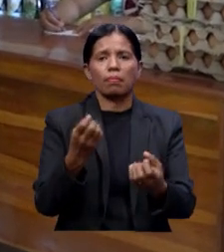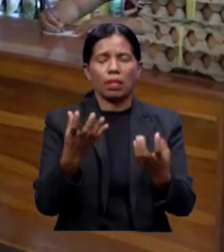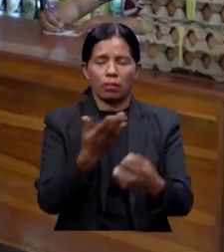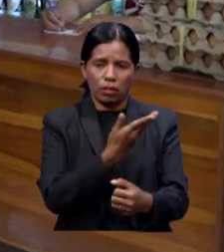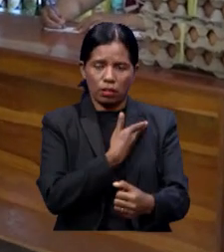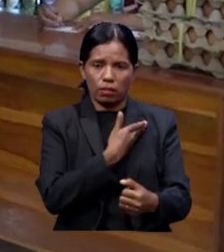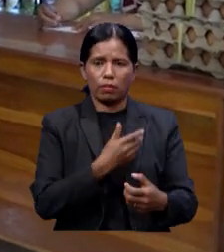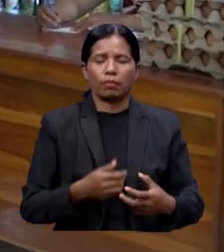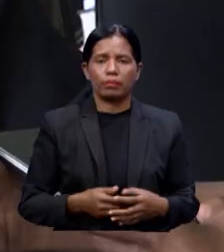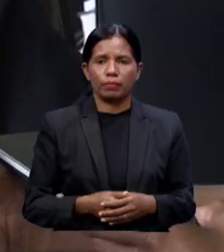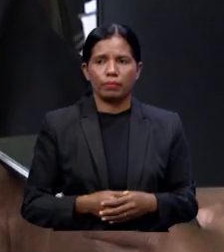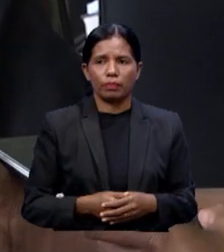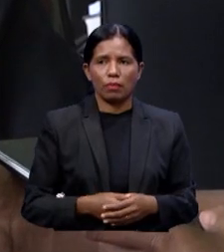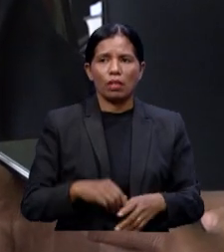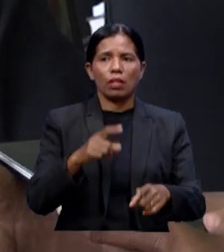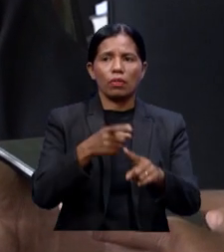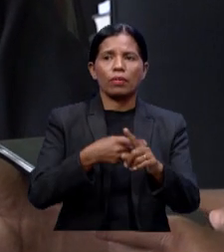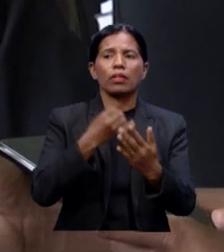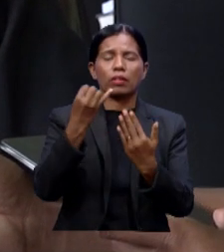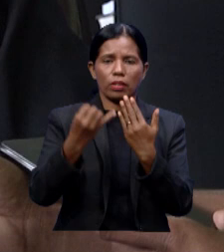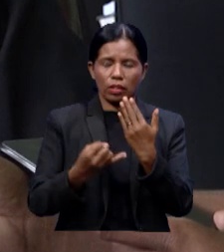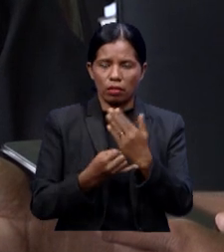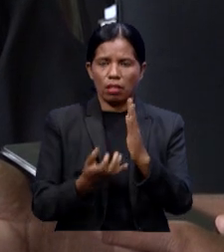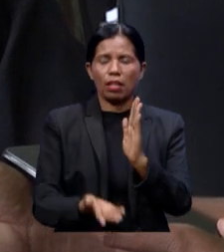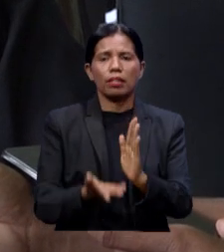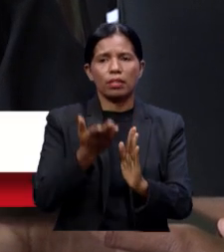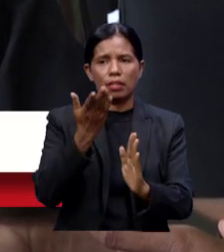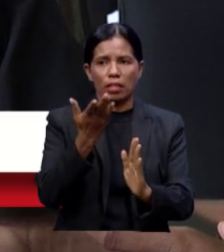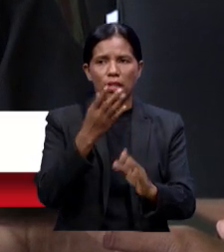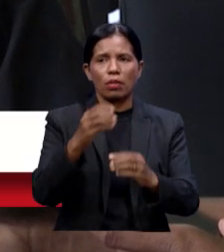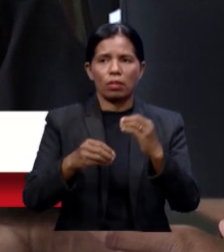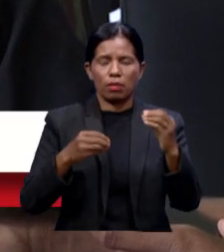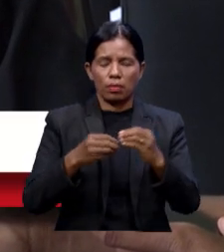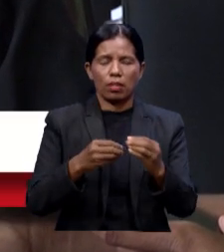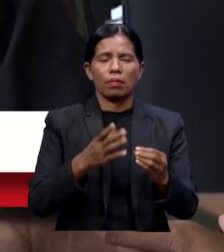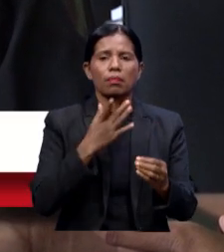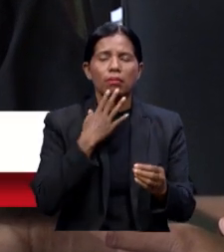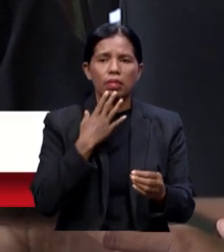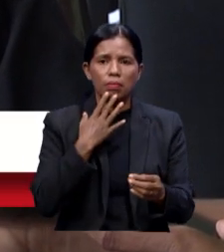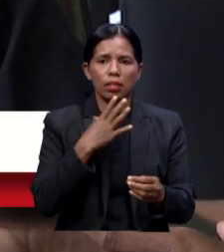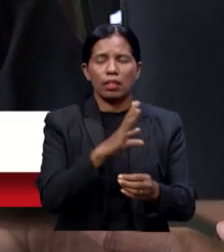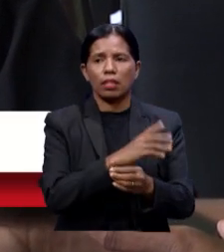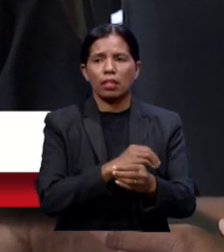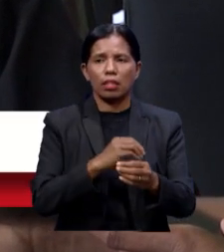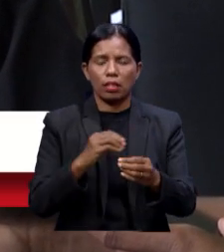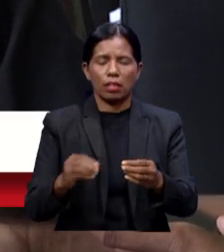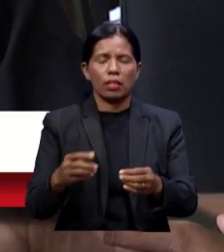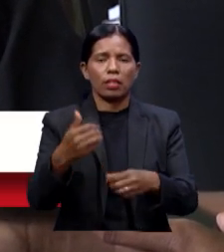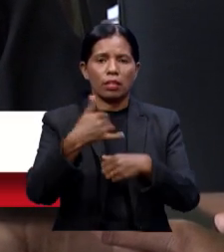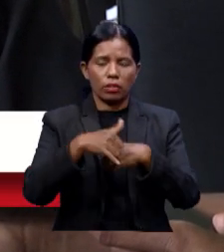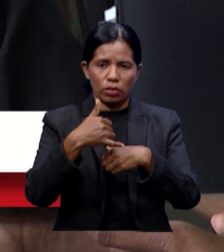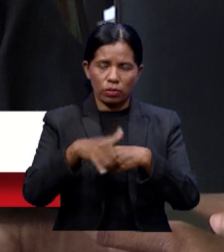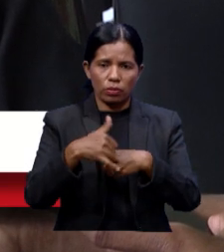governo ia fulan janeiro ni asa tasa ba item hate, portanto item hate mama simidar, minuman asukarada ni